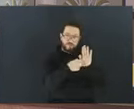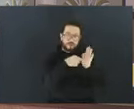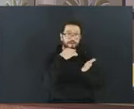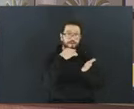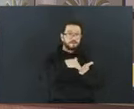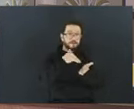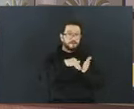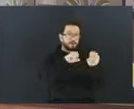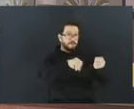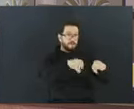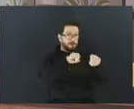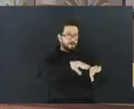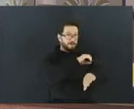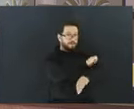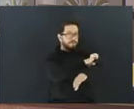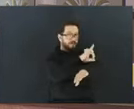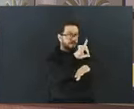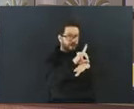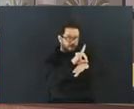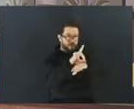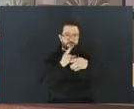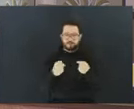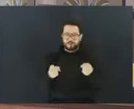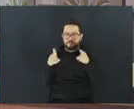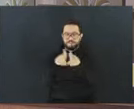com a Secretaria de Segurança Pública do Estado do Paraná.